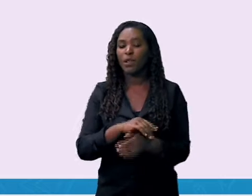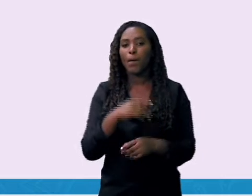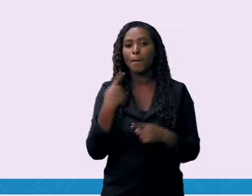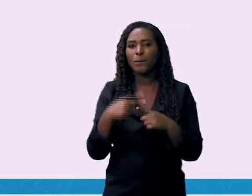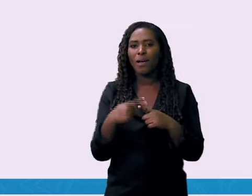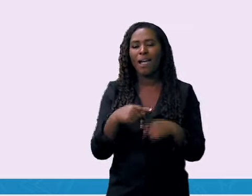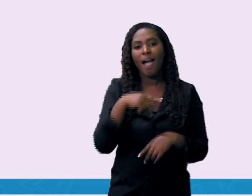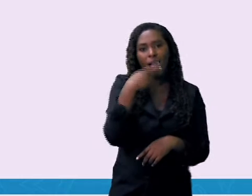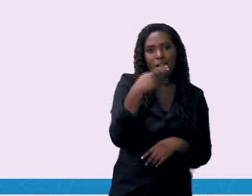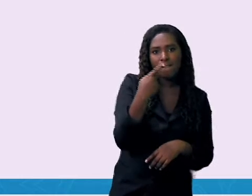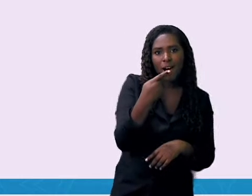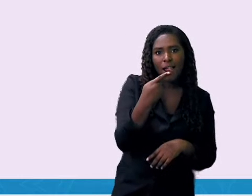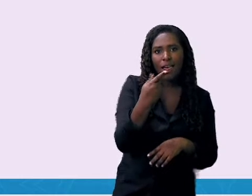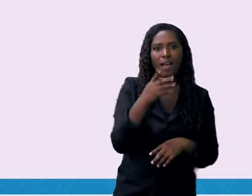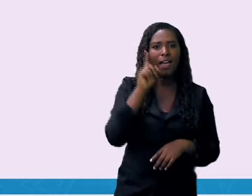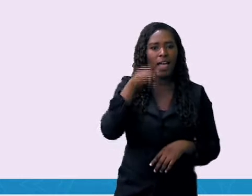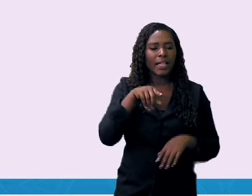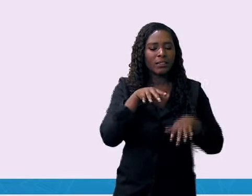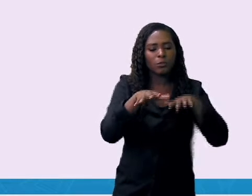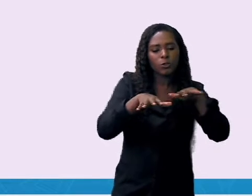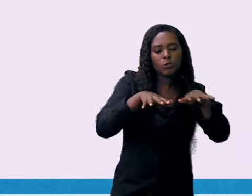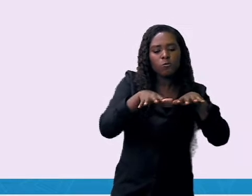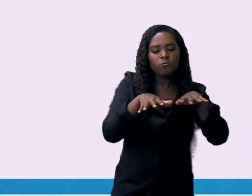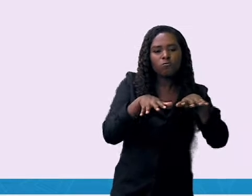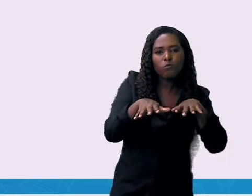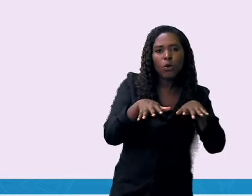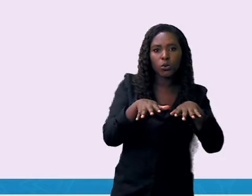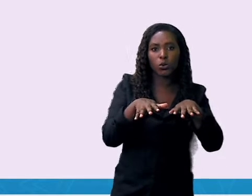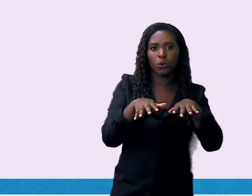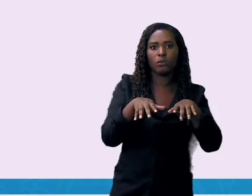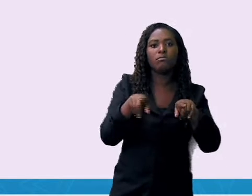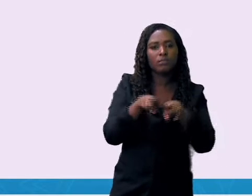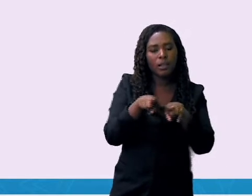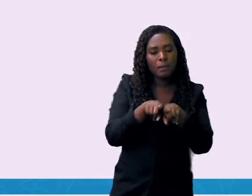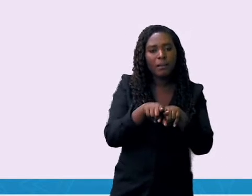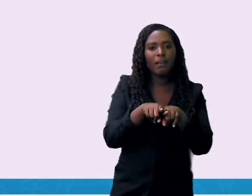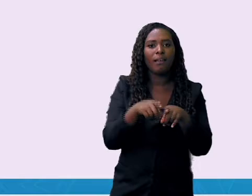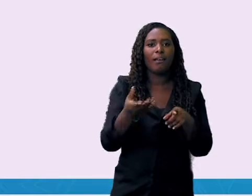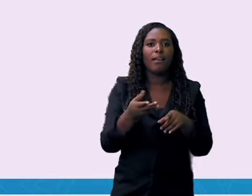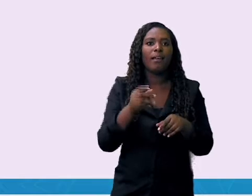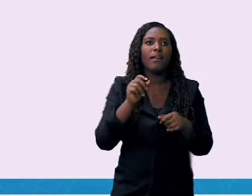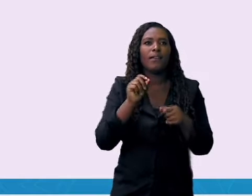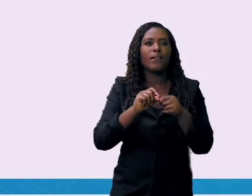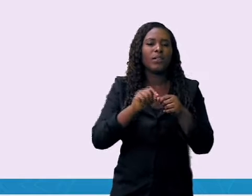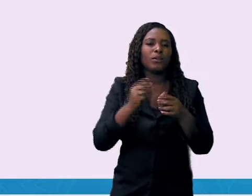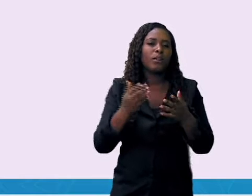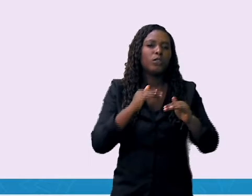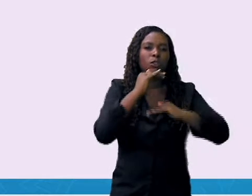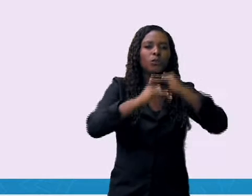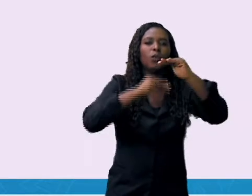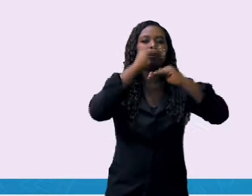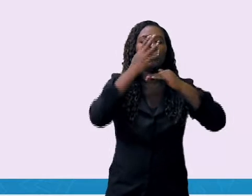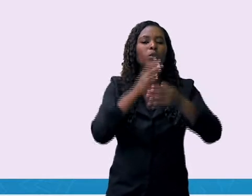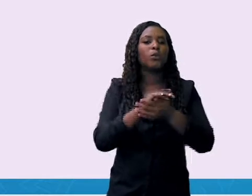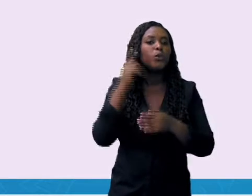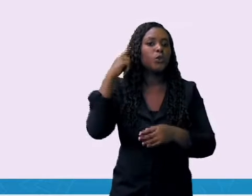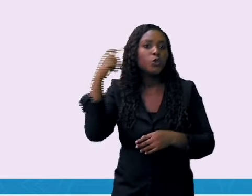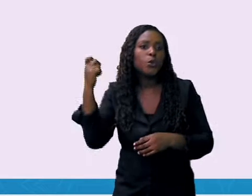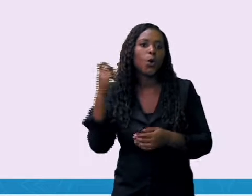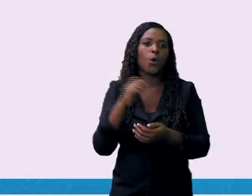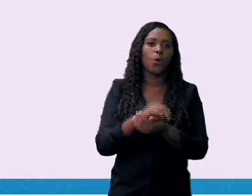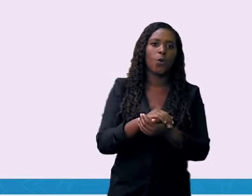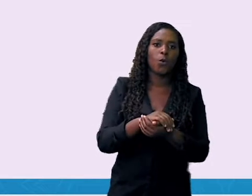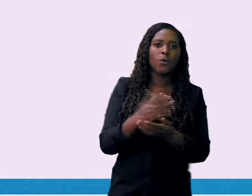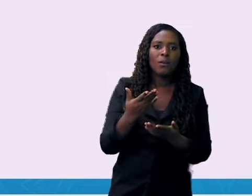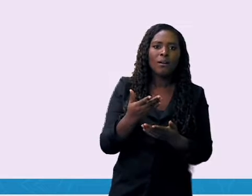permite a transmissão dos sons, palavras, frases e seu desenvolvimento pode ser afetado por alguns fatores, como alterações